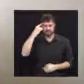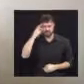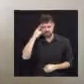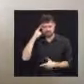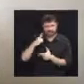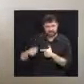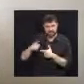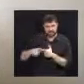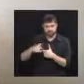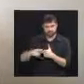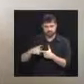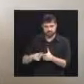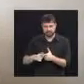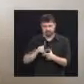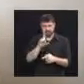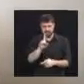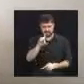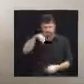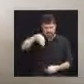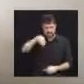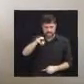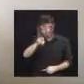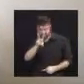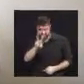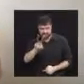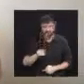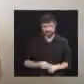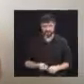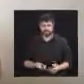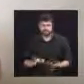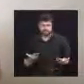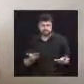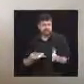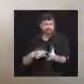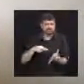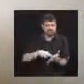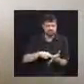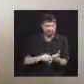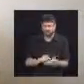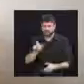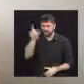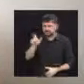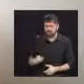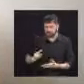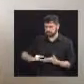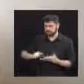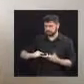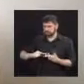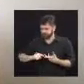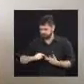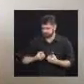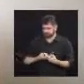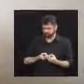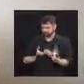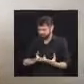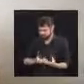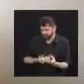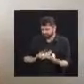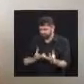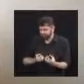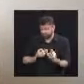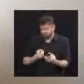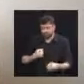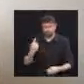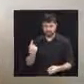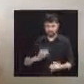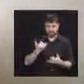distúrbios DNVs, distúrbios neurovegetativos, que não é nada disso, gente. São sintomas que o indivíduo vai aparecendo e até a gente